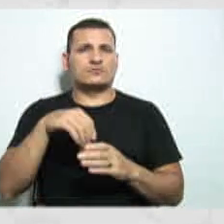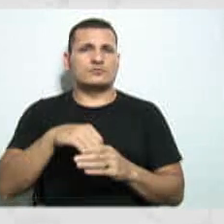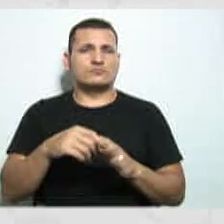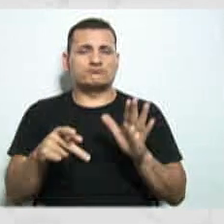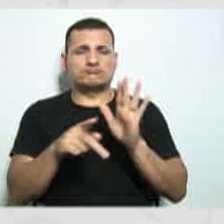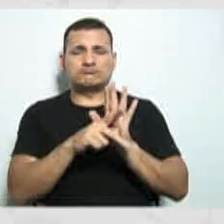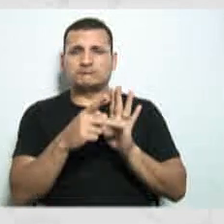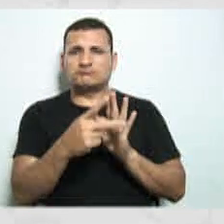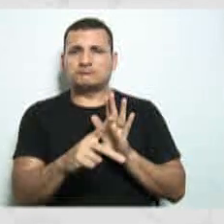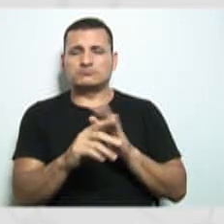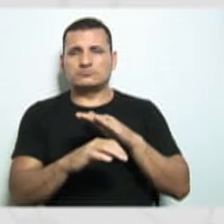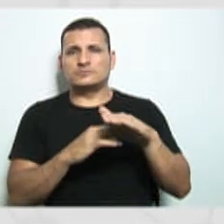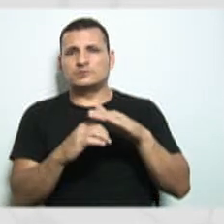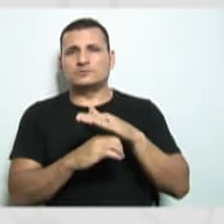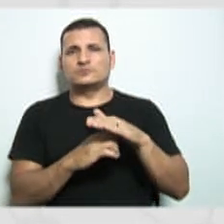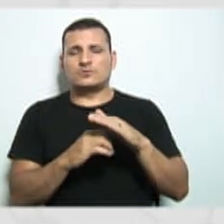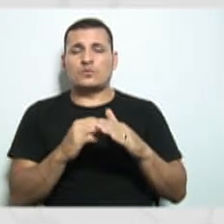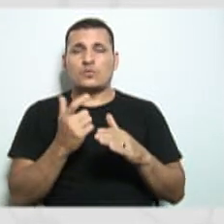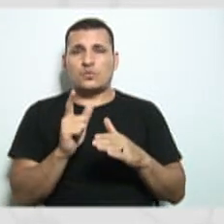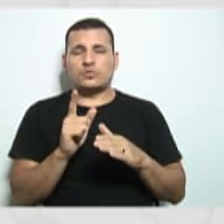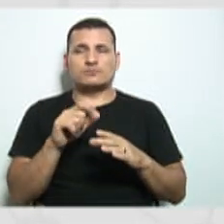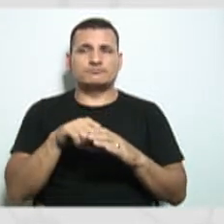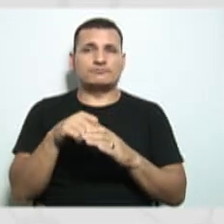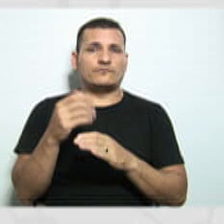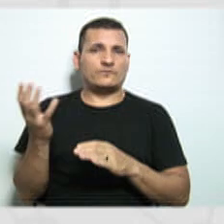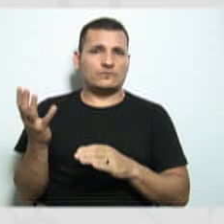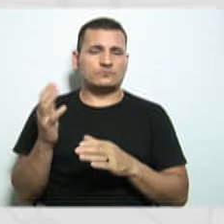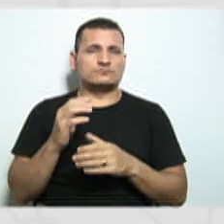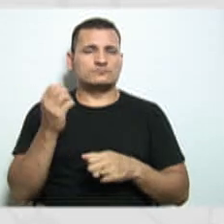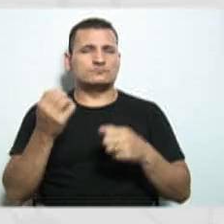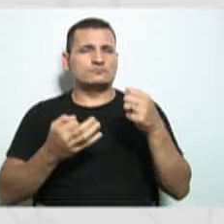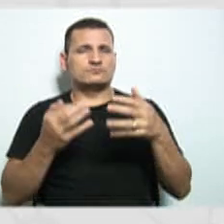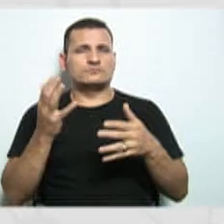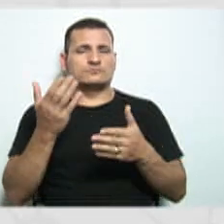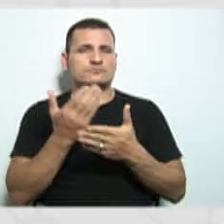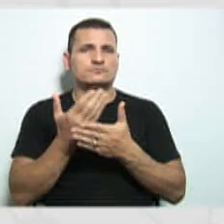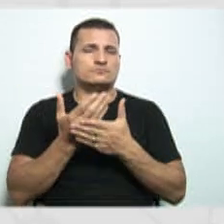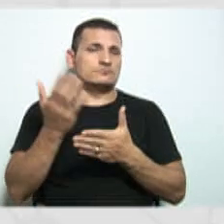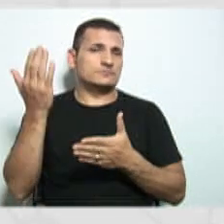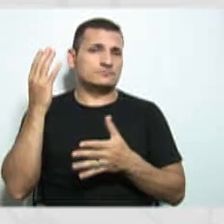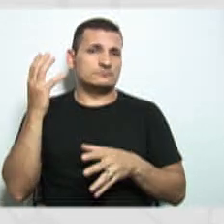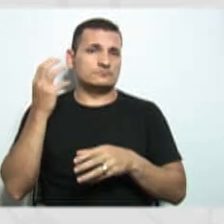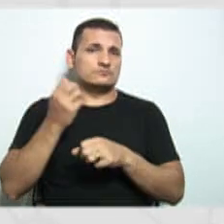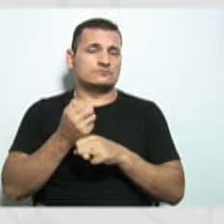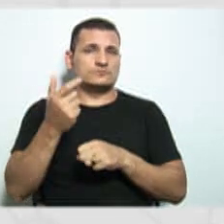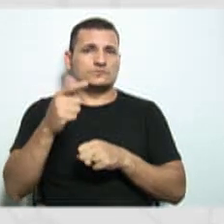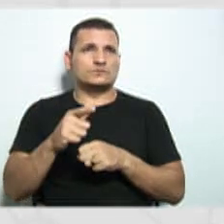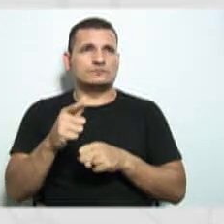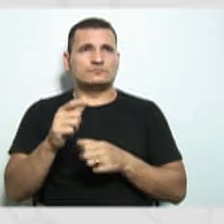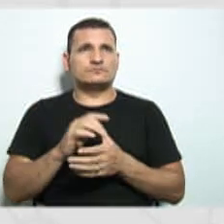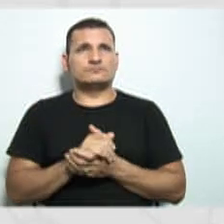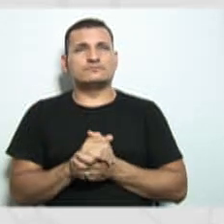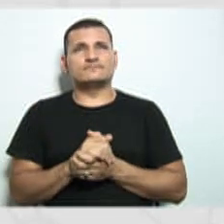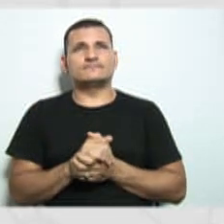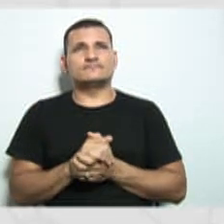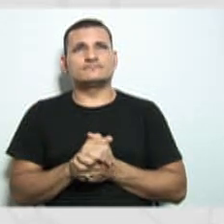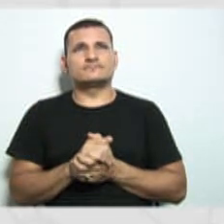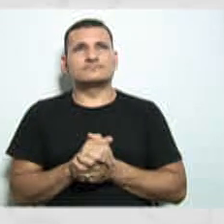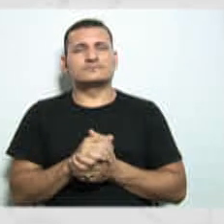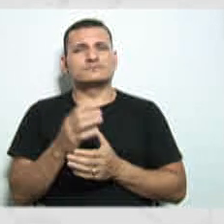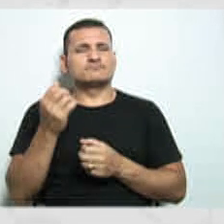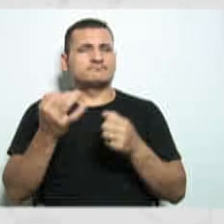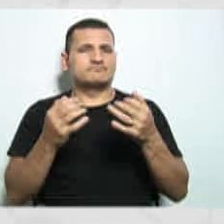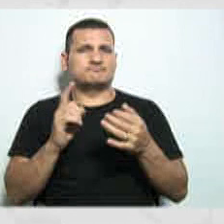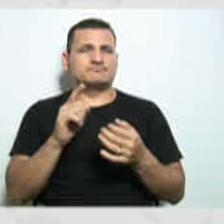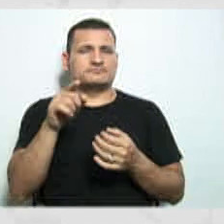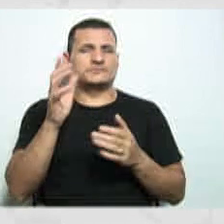setor, sendo que os demais são externos. Nós falamos isso aqui, inclusive na aula passada, revisamos de novo, não vou tratar com você, porque você já está